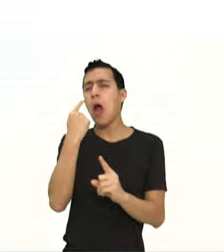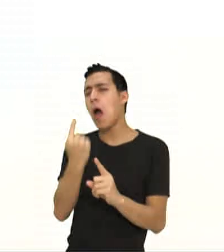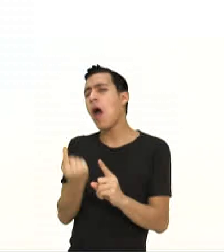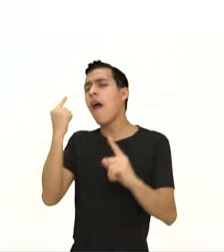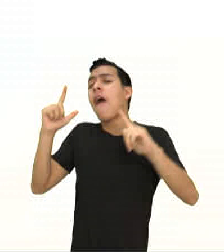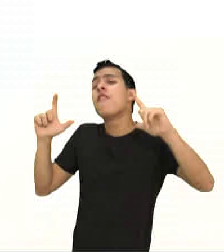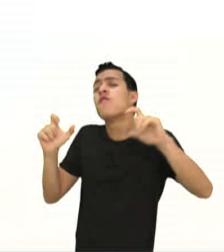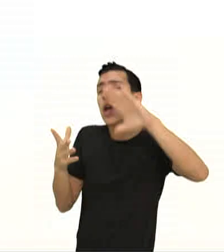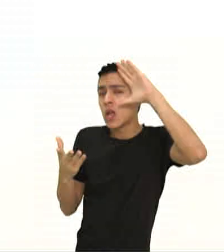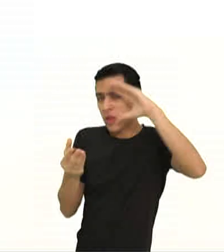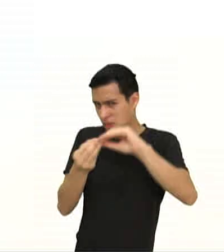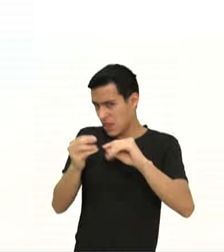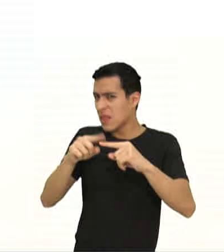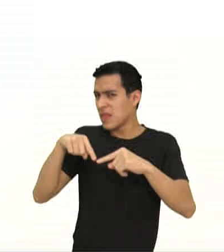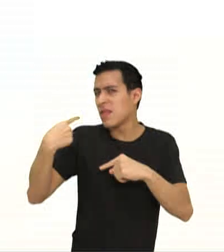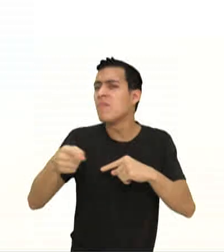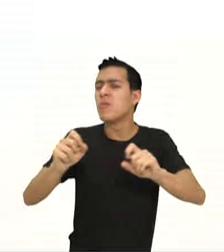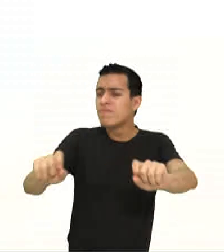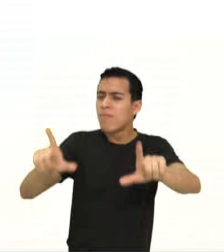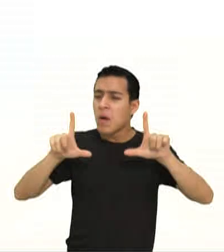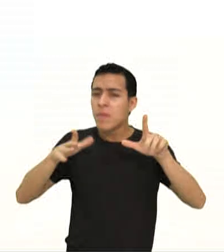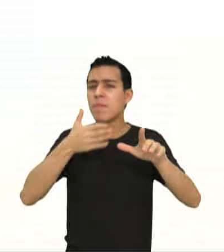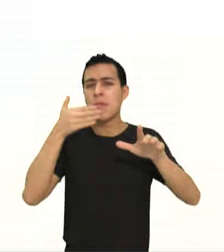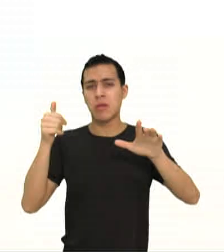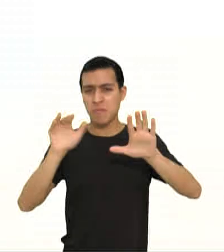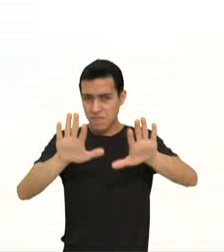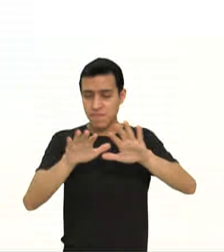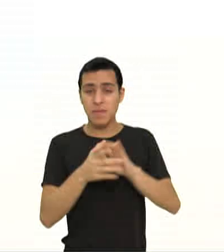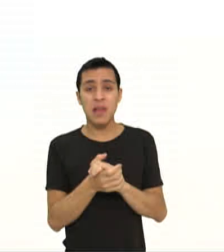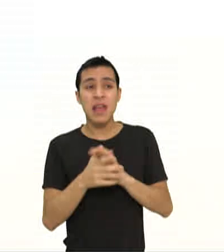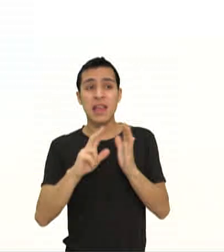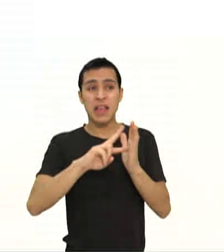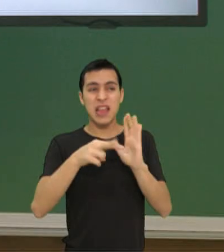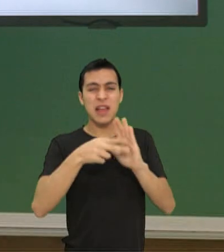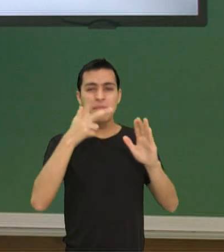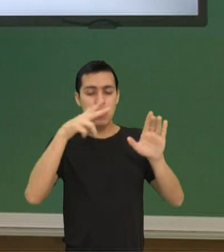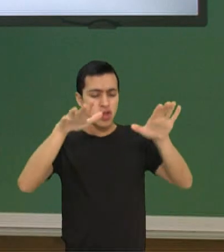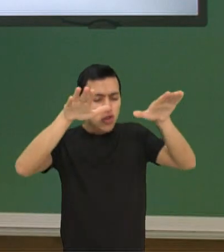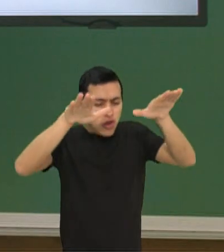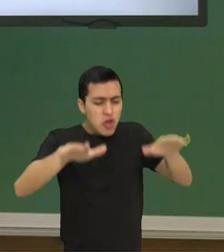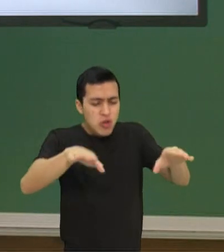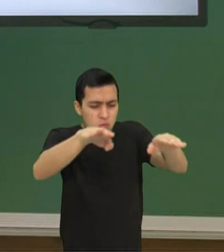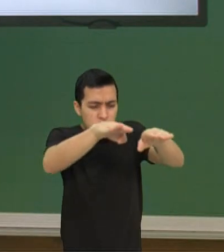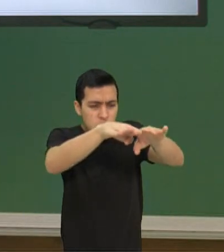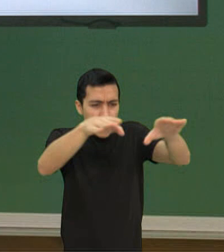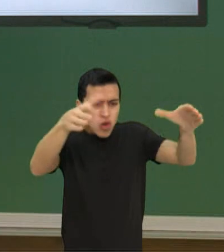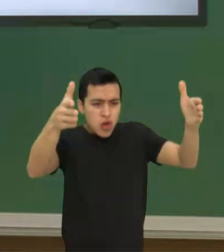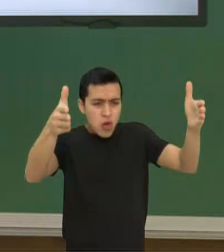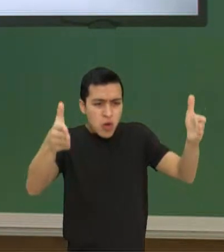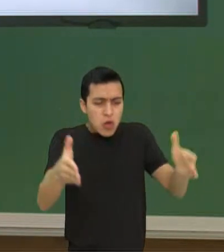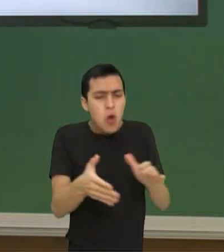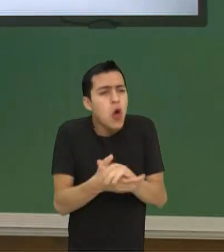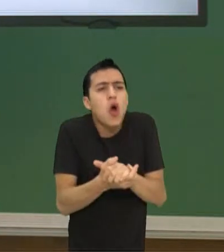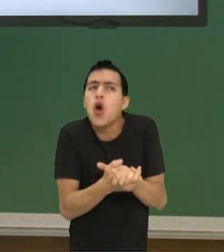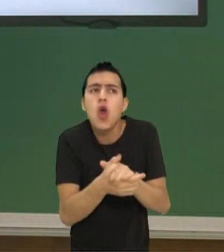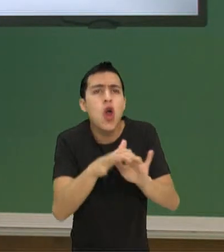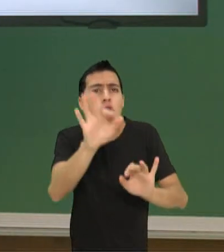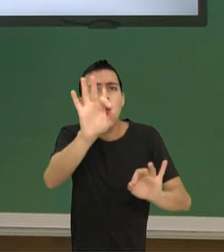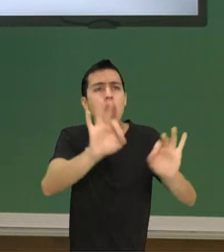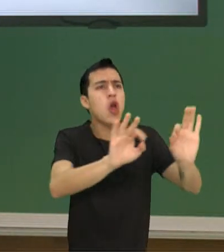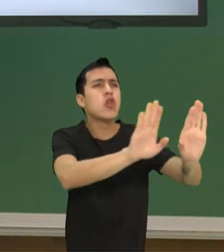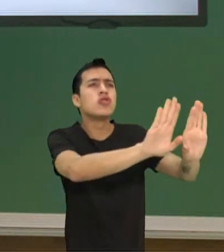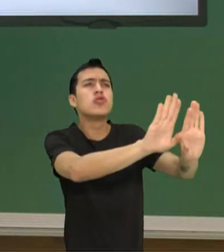você entender, depois eu já vou melhorar ela. É como se fosse um altar, né, um altar para a obra, é como se eu estivesse